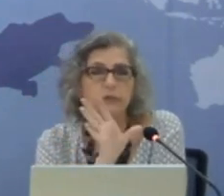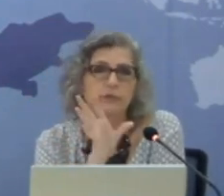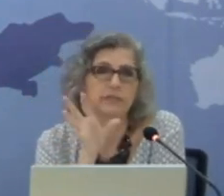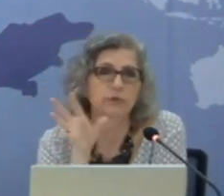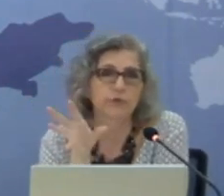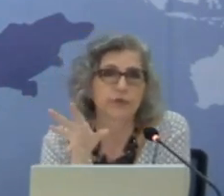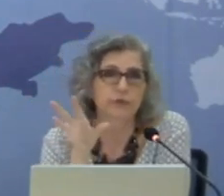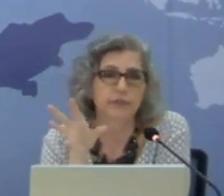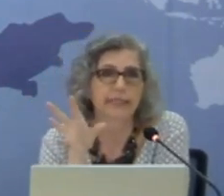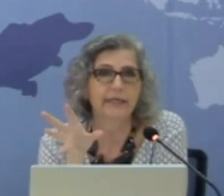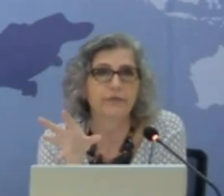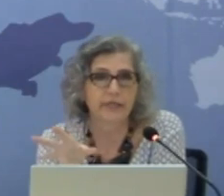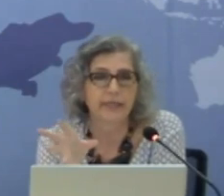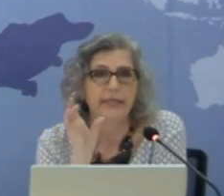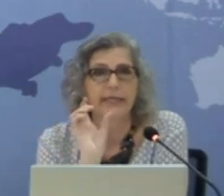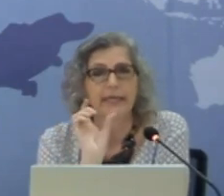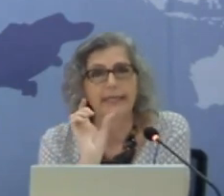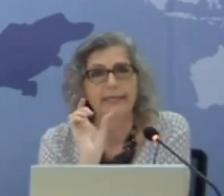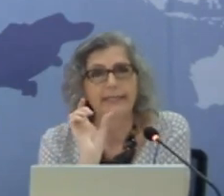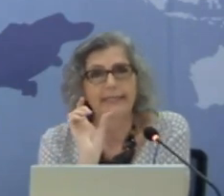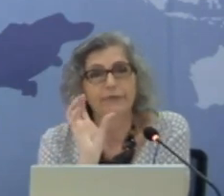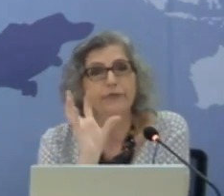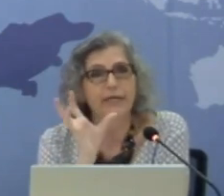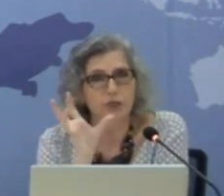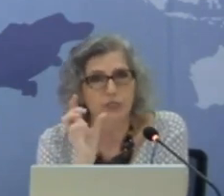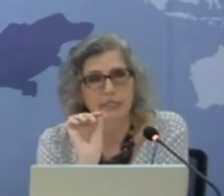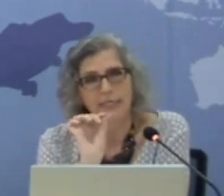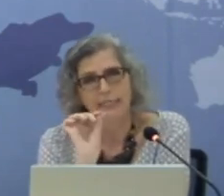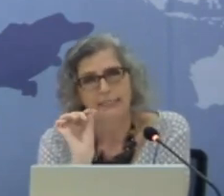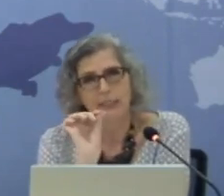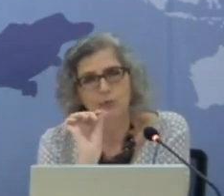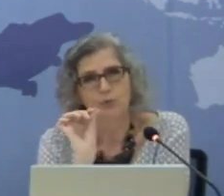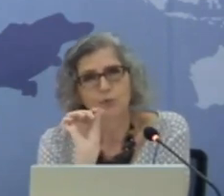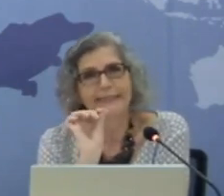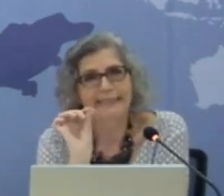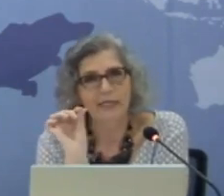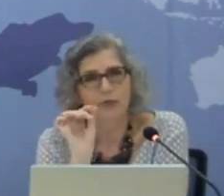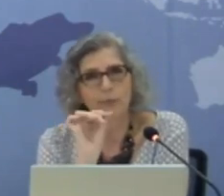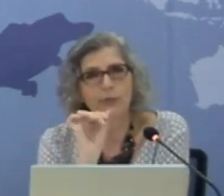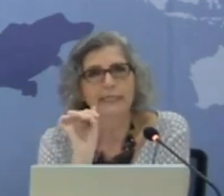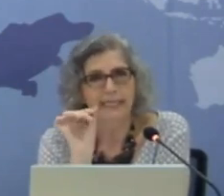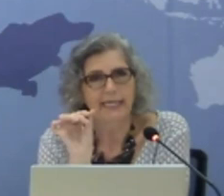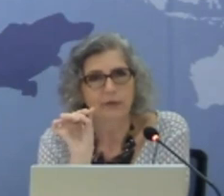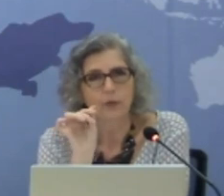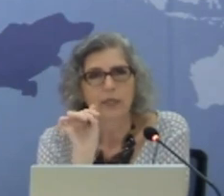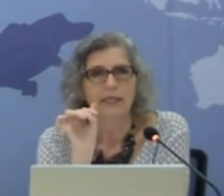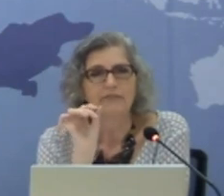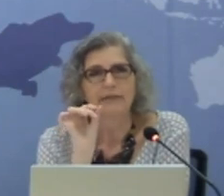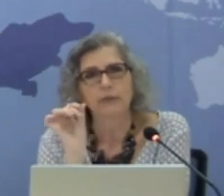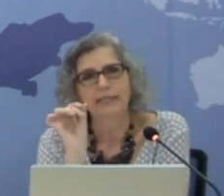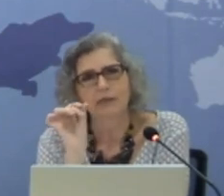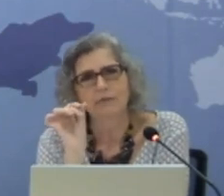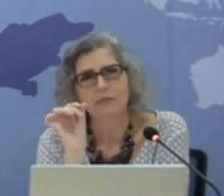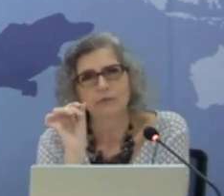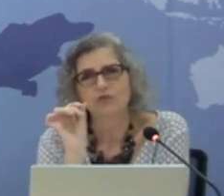você não sabe que quando você notifica o sinal HIV ele eles fecha ele tem o critério Campo critério